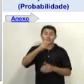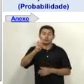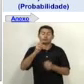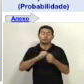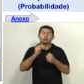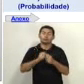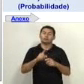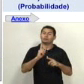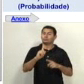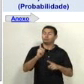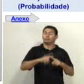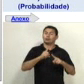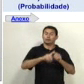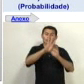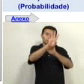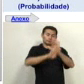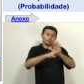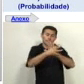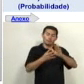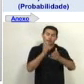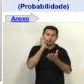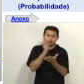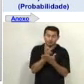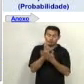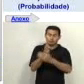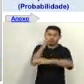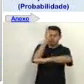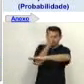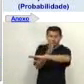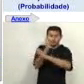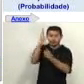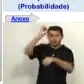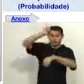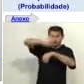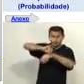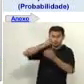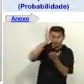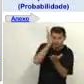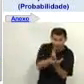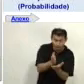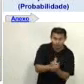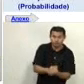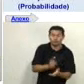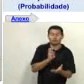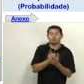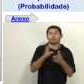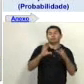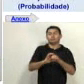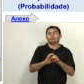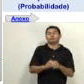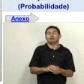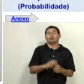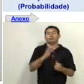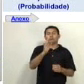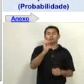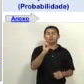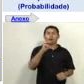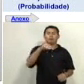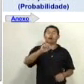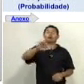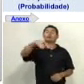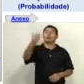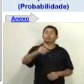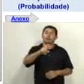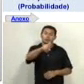é sempre em relação à posição central. Sempre o valor da média, ele precisa estar condicionado na fórmula. Porque qual que é a